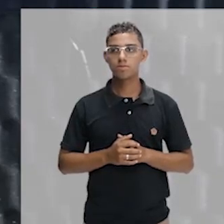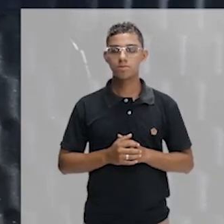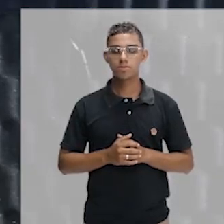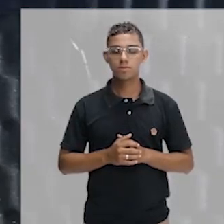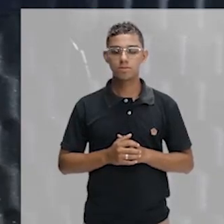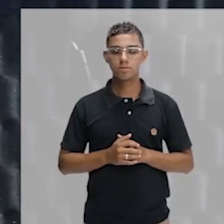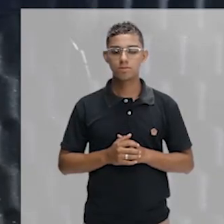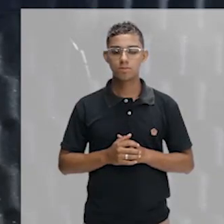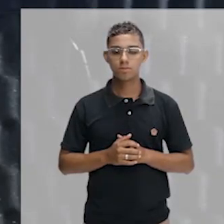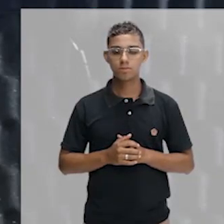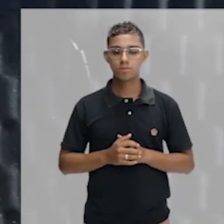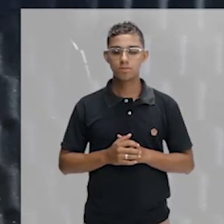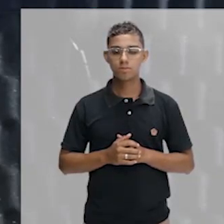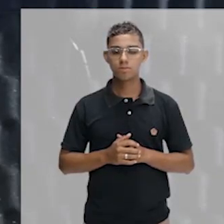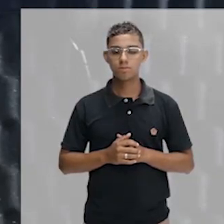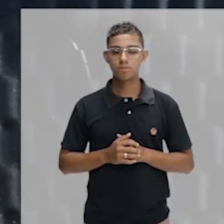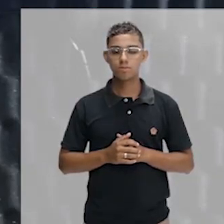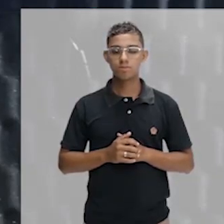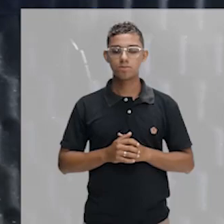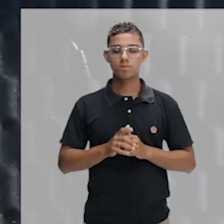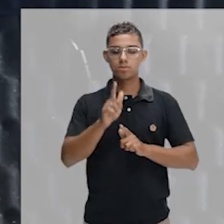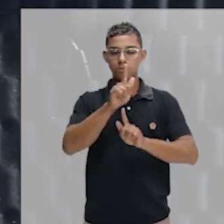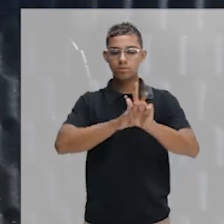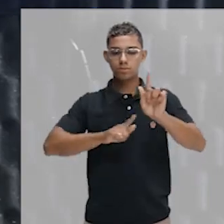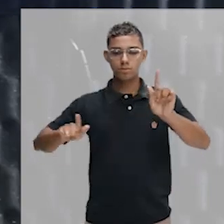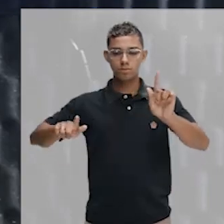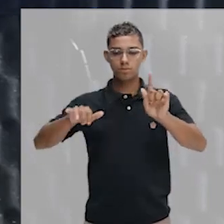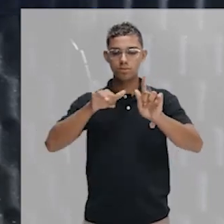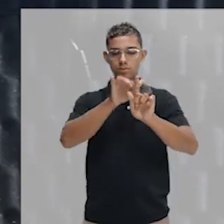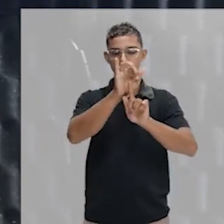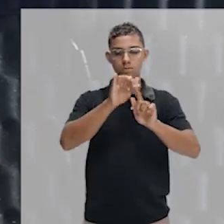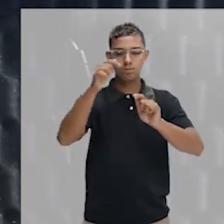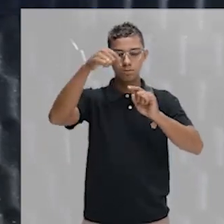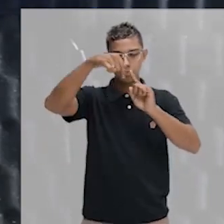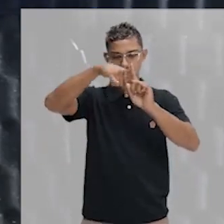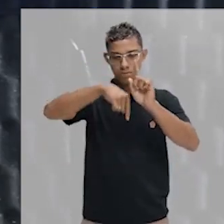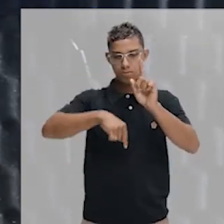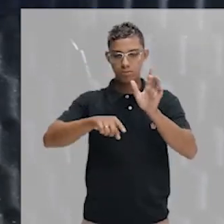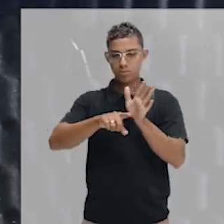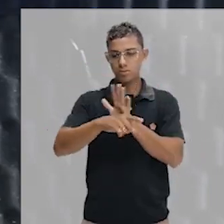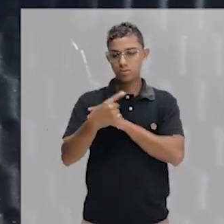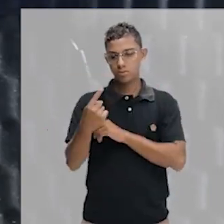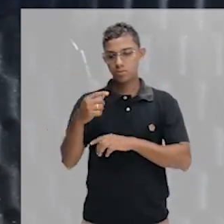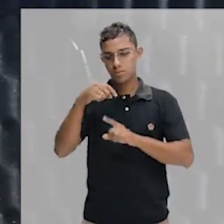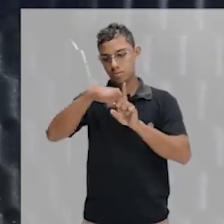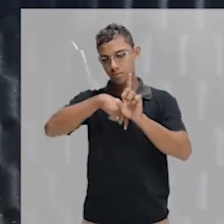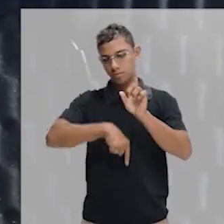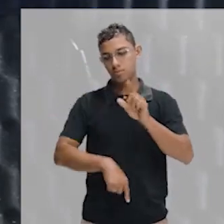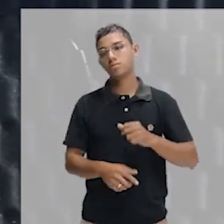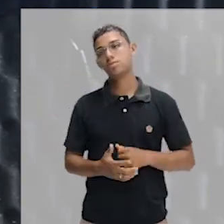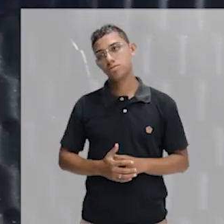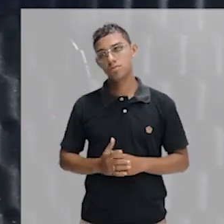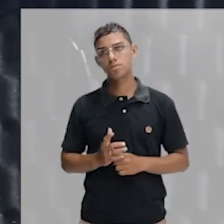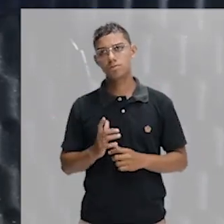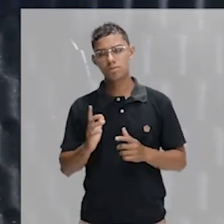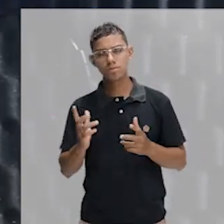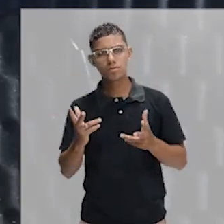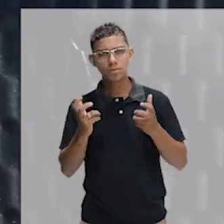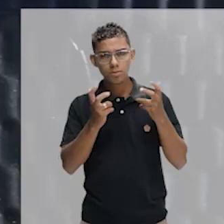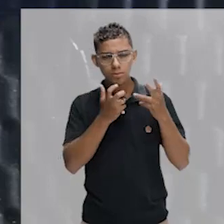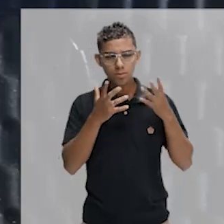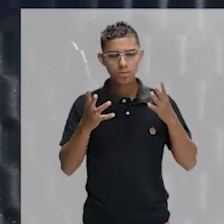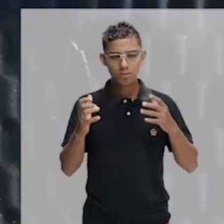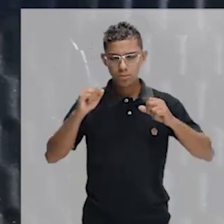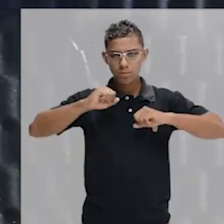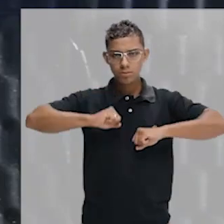tá bom se fosse menos um ia descer no sentido agora negativo trás lá dado também tá bom então você já vai fazendo essas